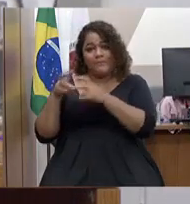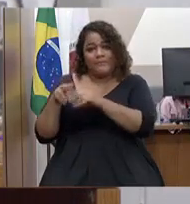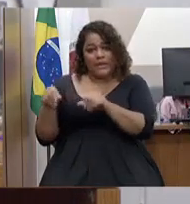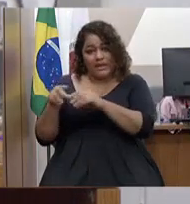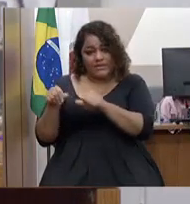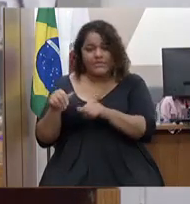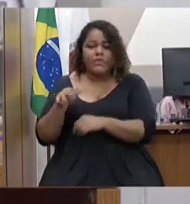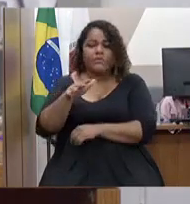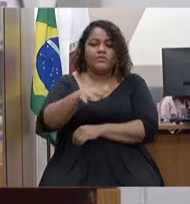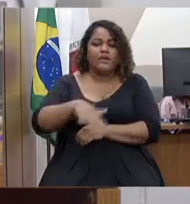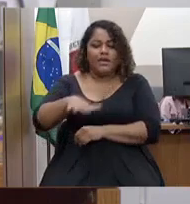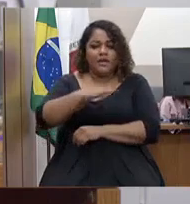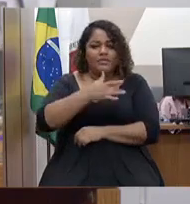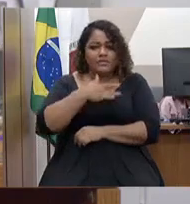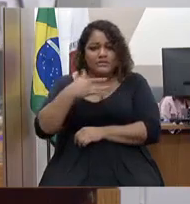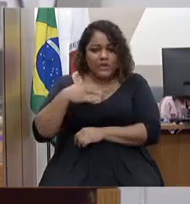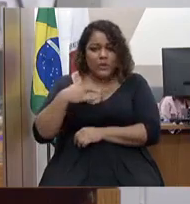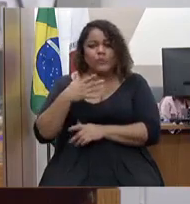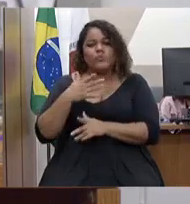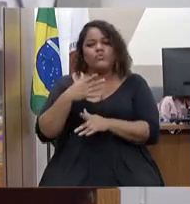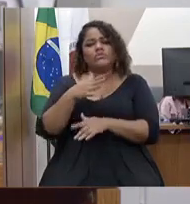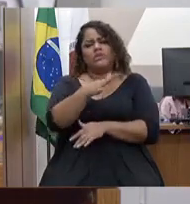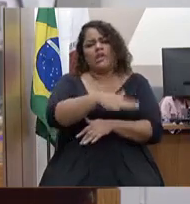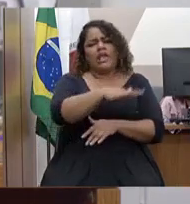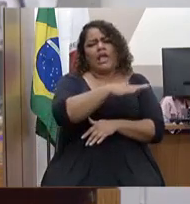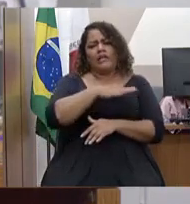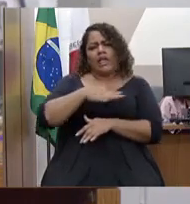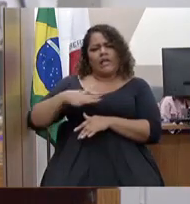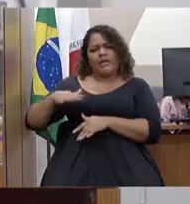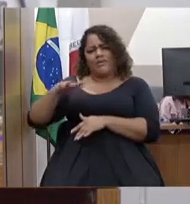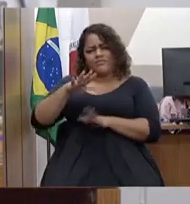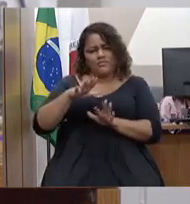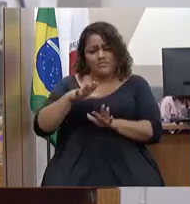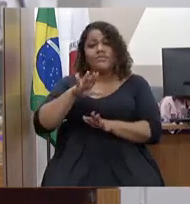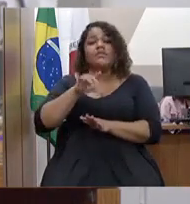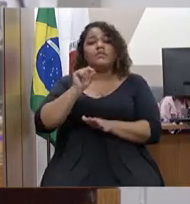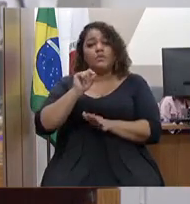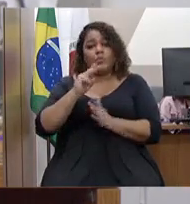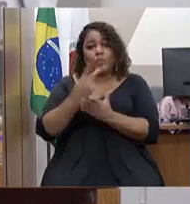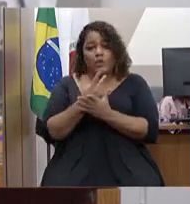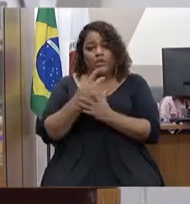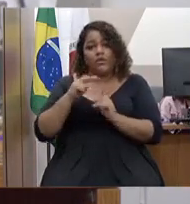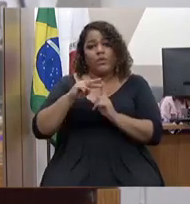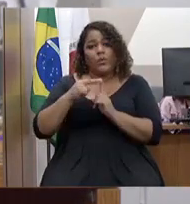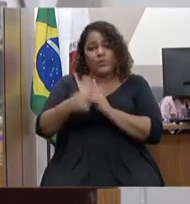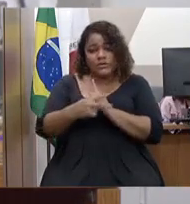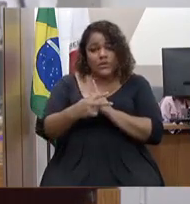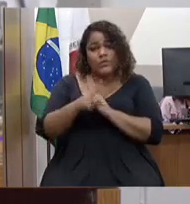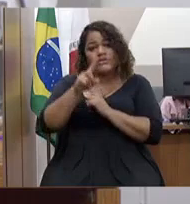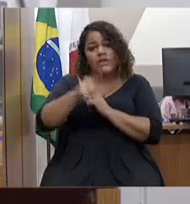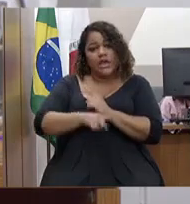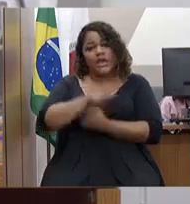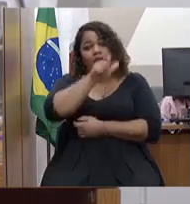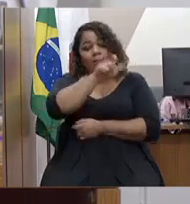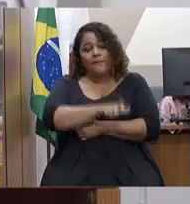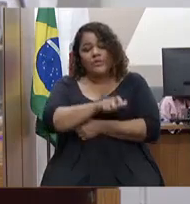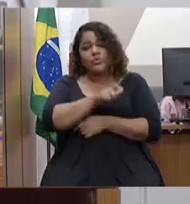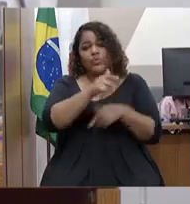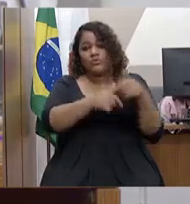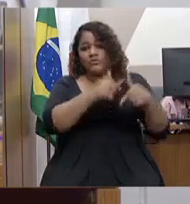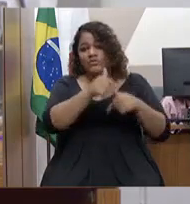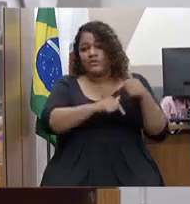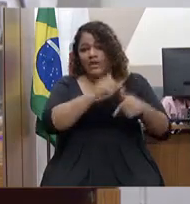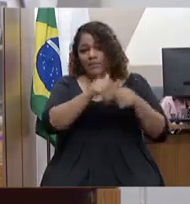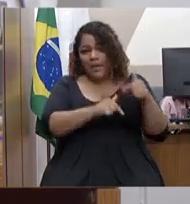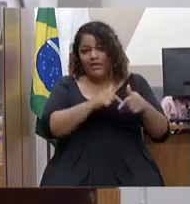que levam os trabalhadores ao adoecimento a morte as sequelas graves então diante de